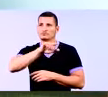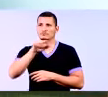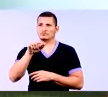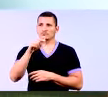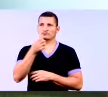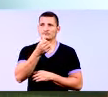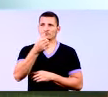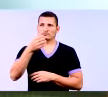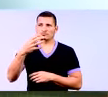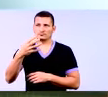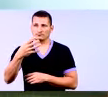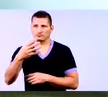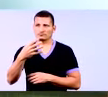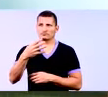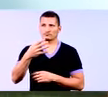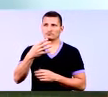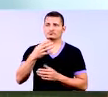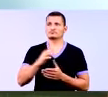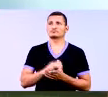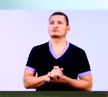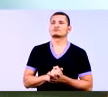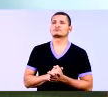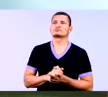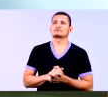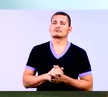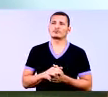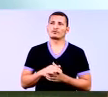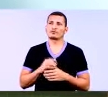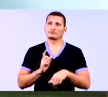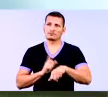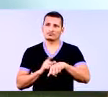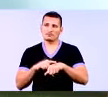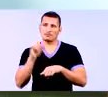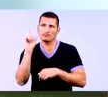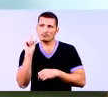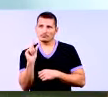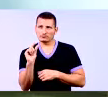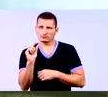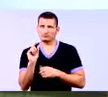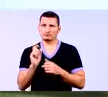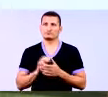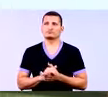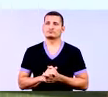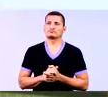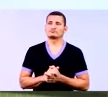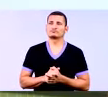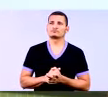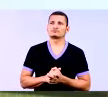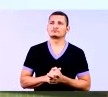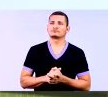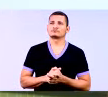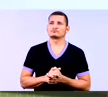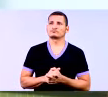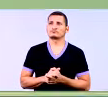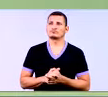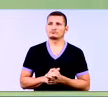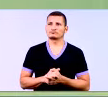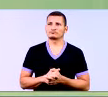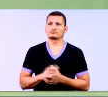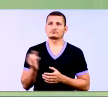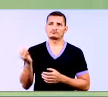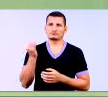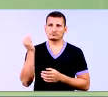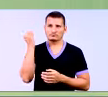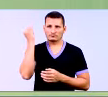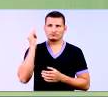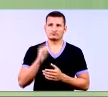menos viagem, vou fazer a mesma tarefa na metade do tempo que eu levaria para fazer aquela tarefa. Muito importante esse fator,